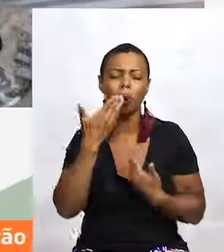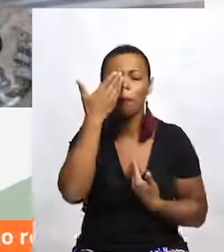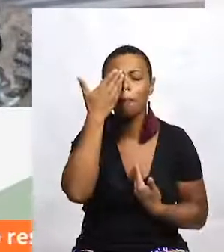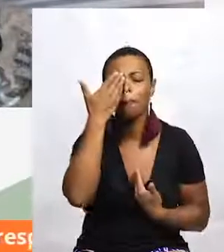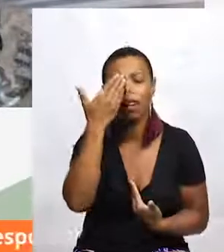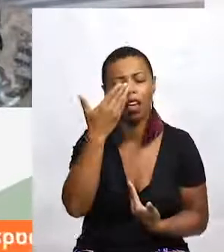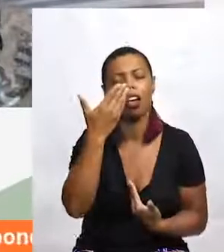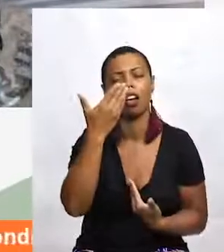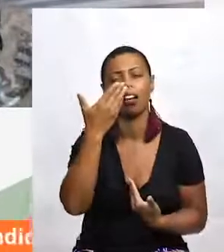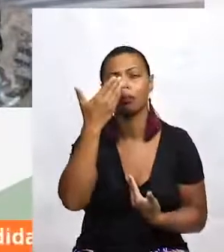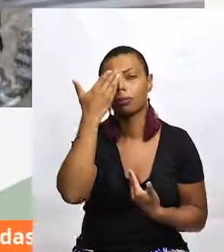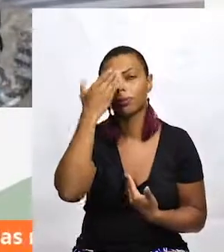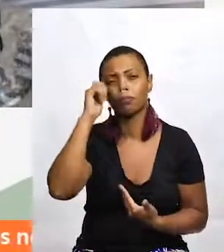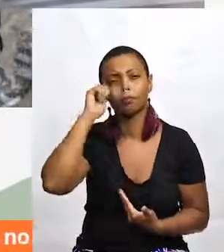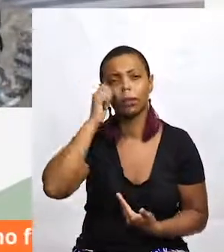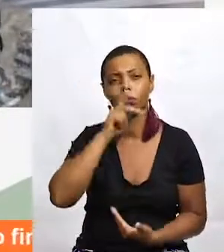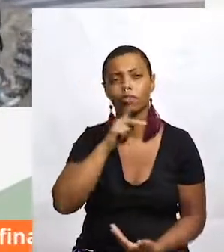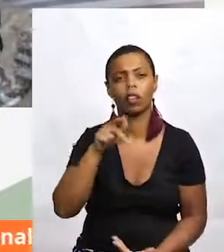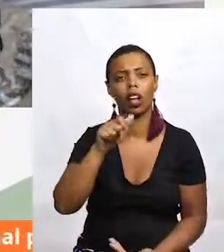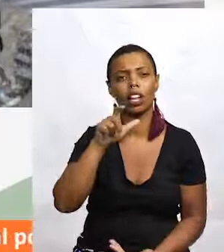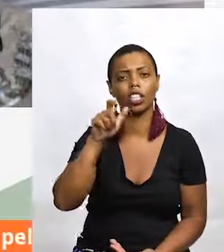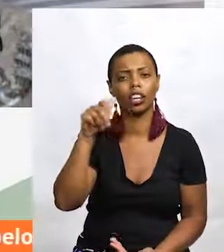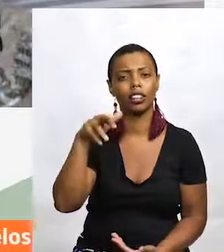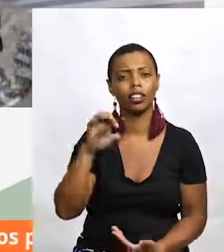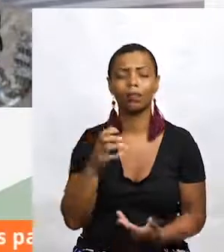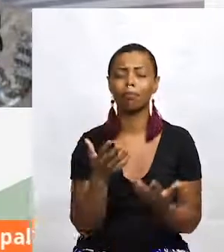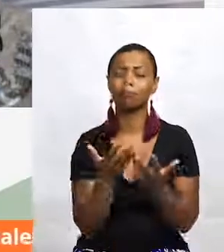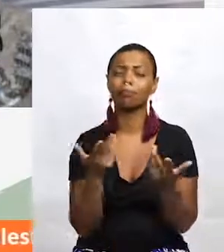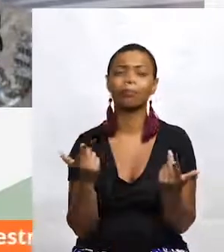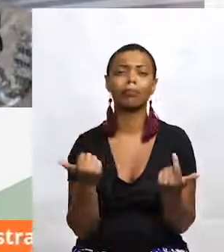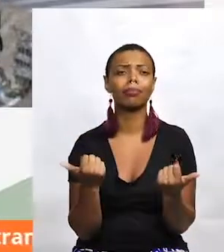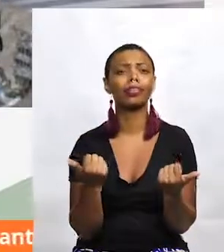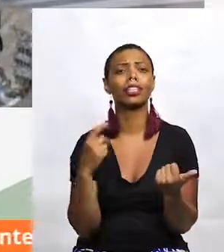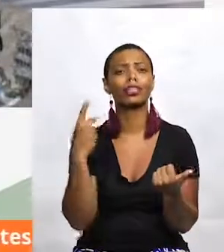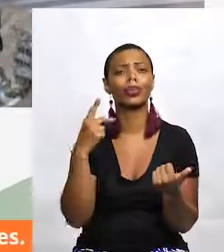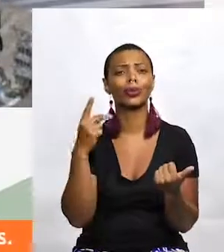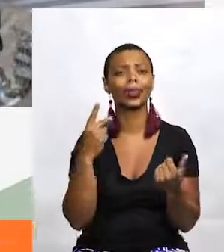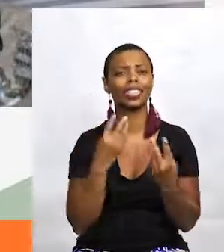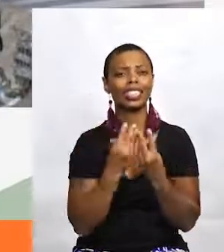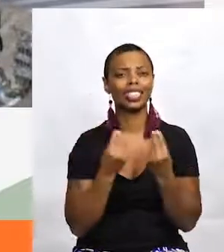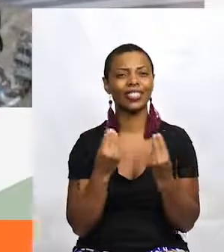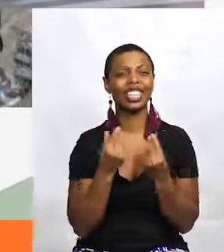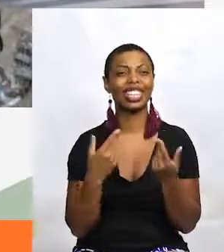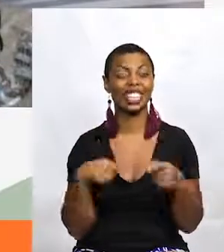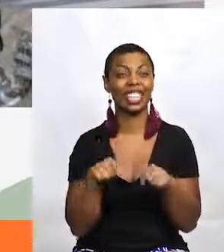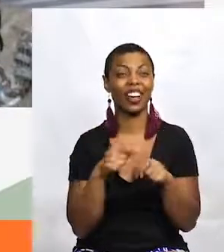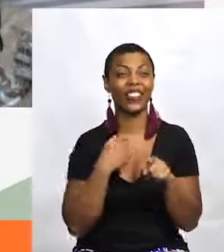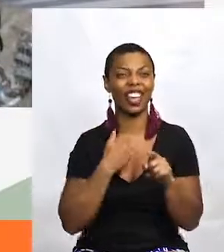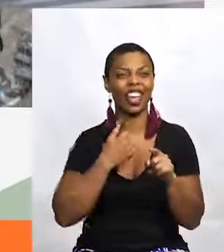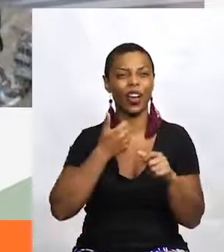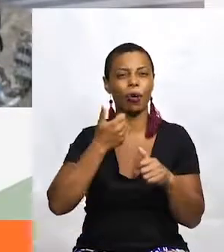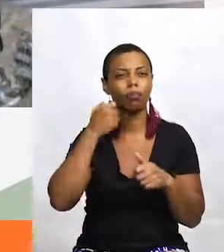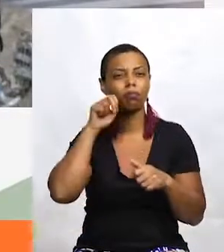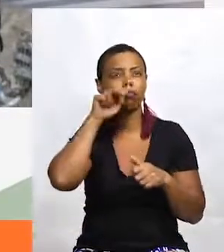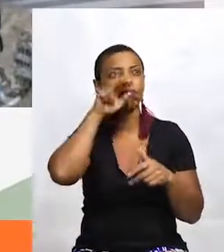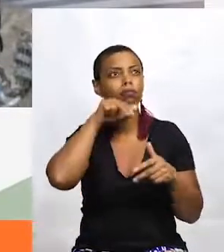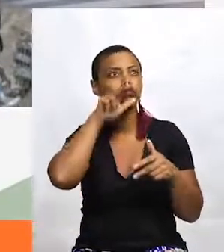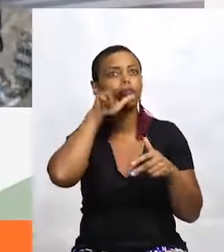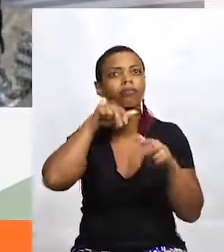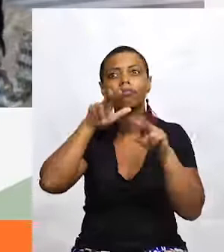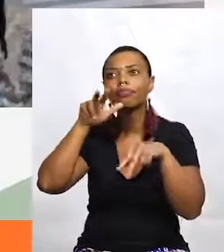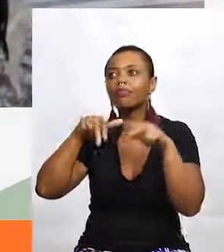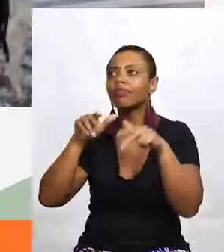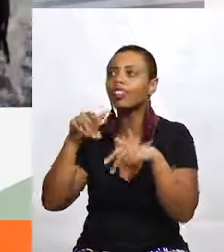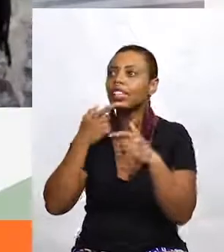Alexandre. Alexandre, que incrível essa sensibilidade, o que mais aqui, como eu vejo o backstage das suas falas,